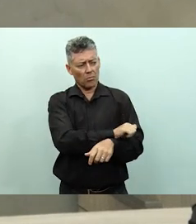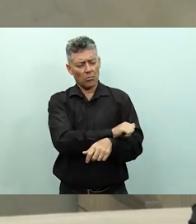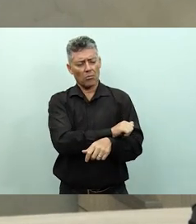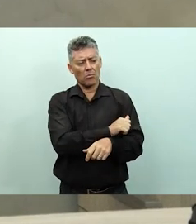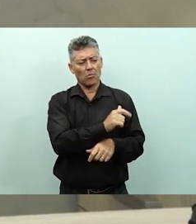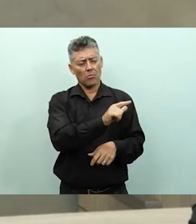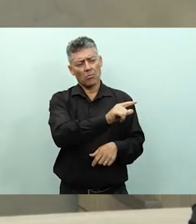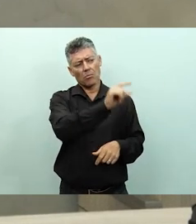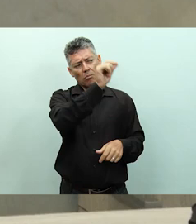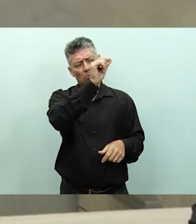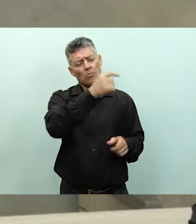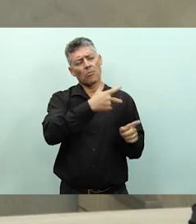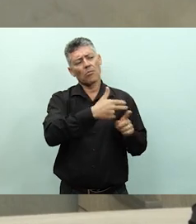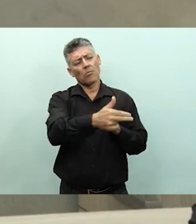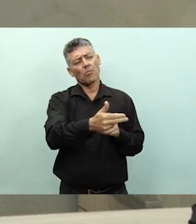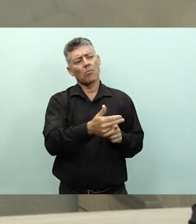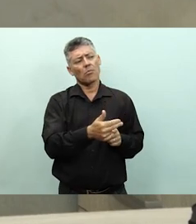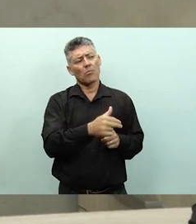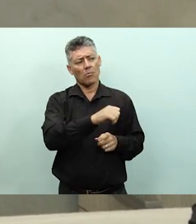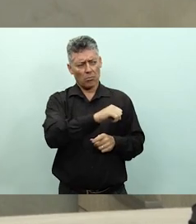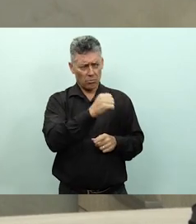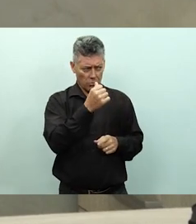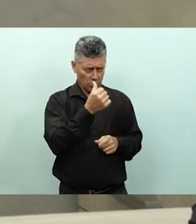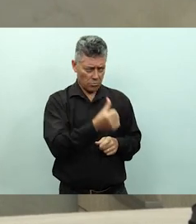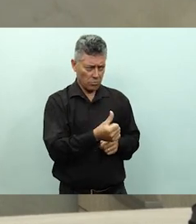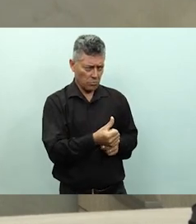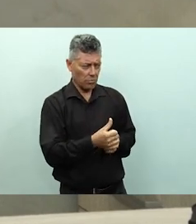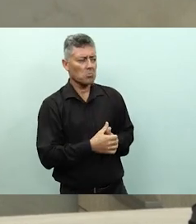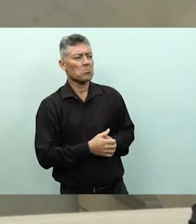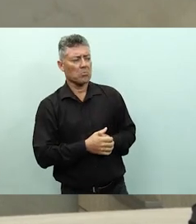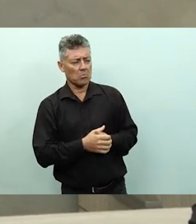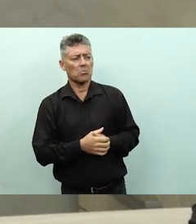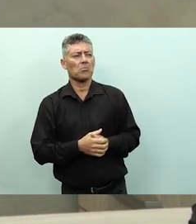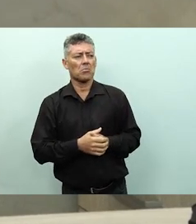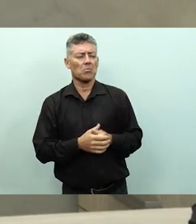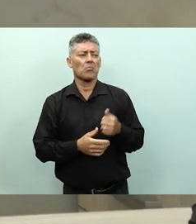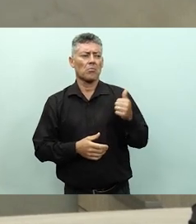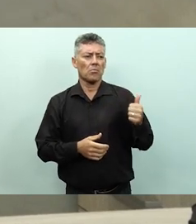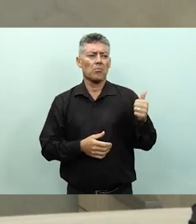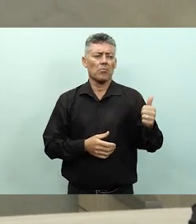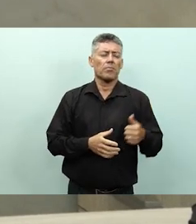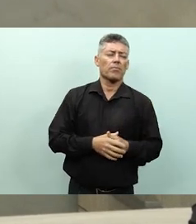candidata e vencendo as eleições de 96,